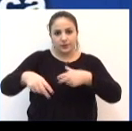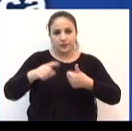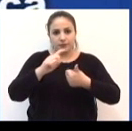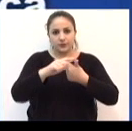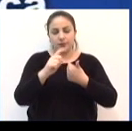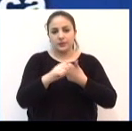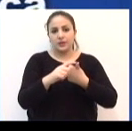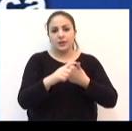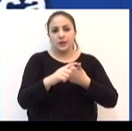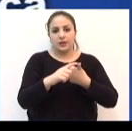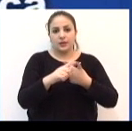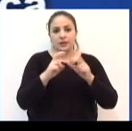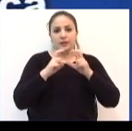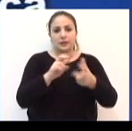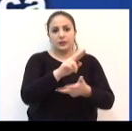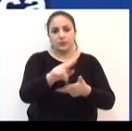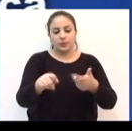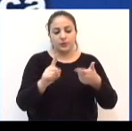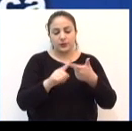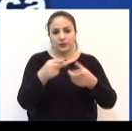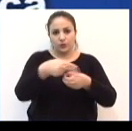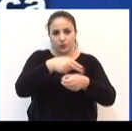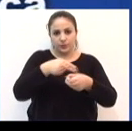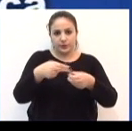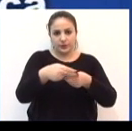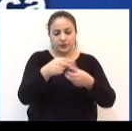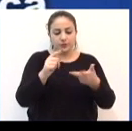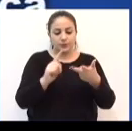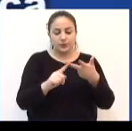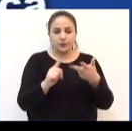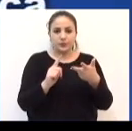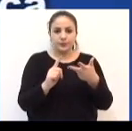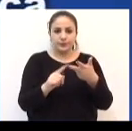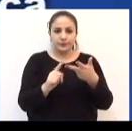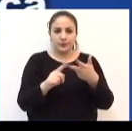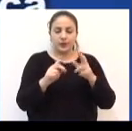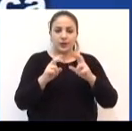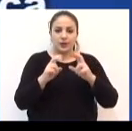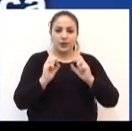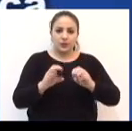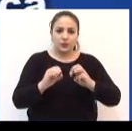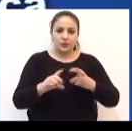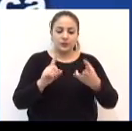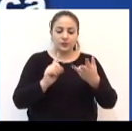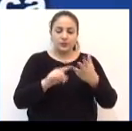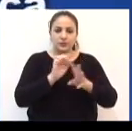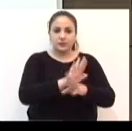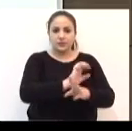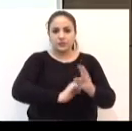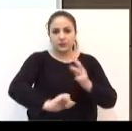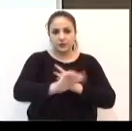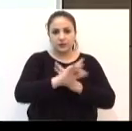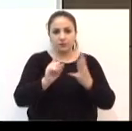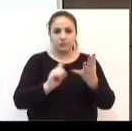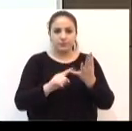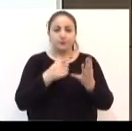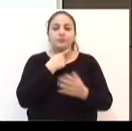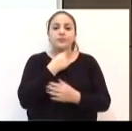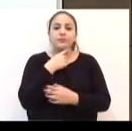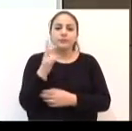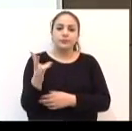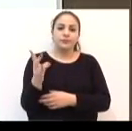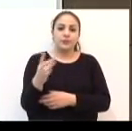transporte, urbanismo, educação, assistência social e dependência química. Destas,